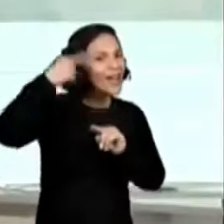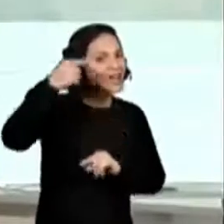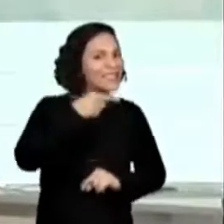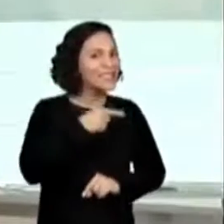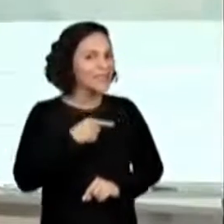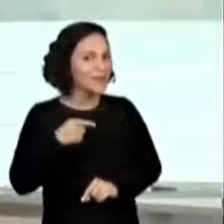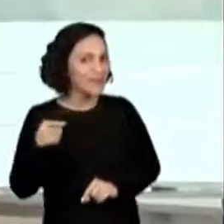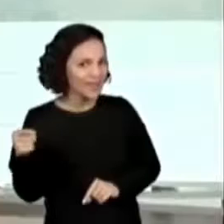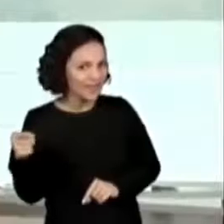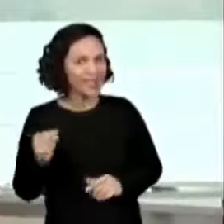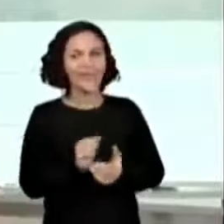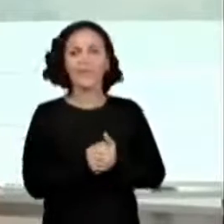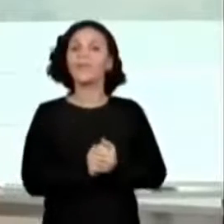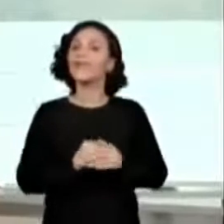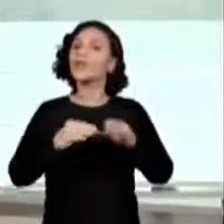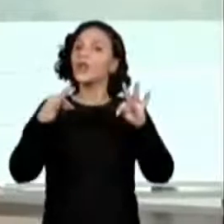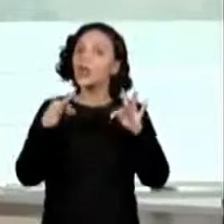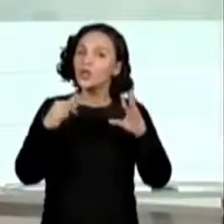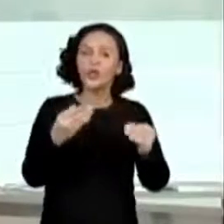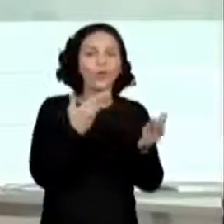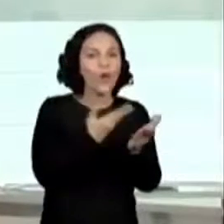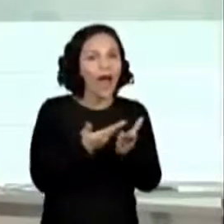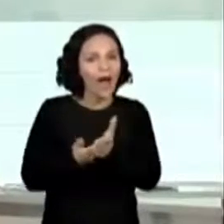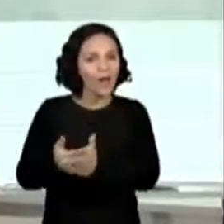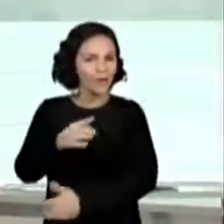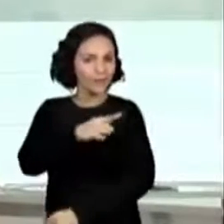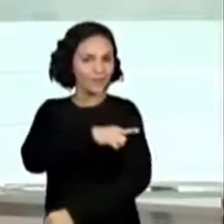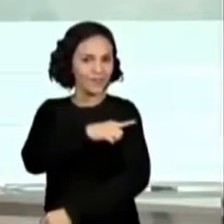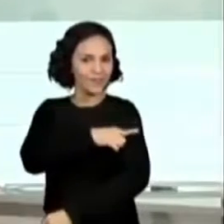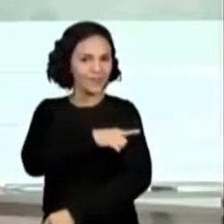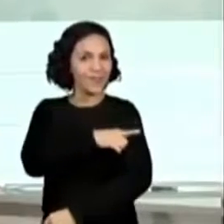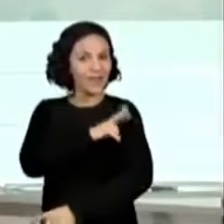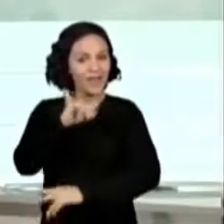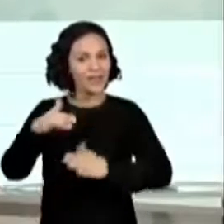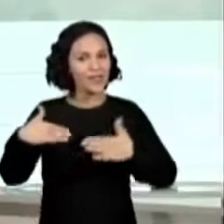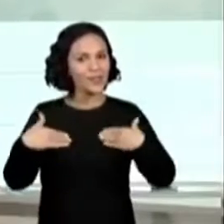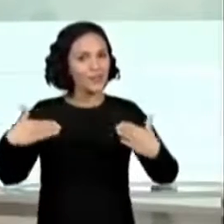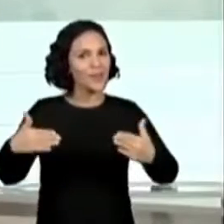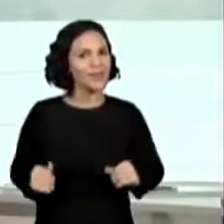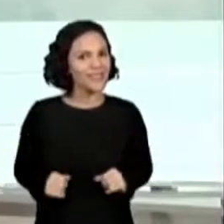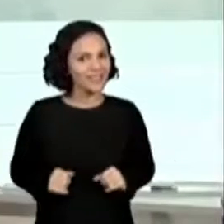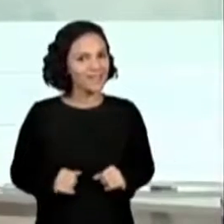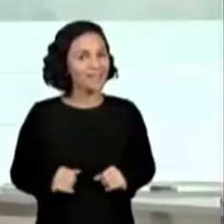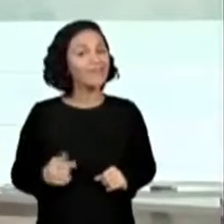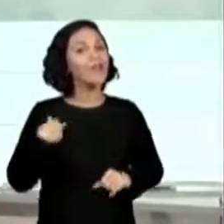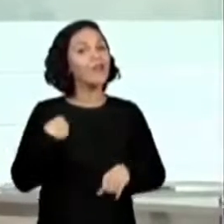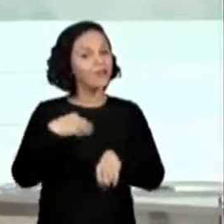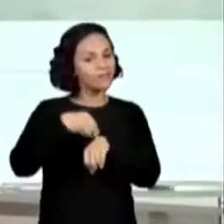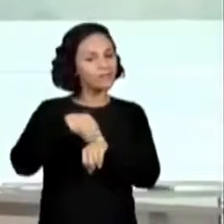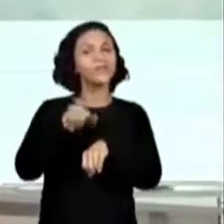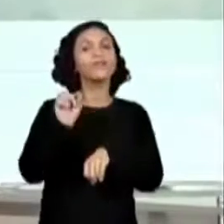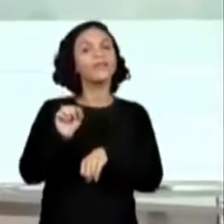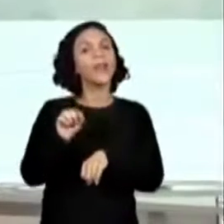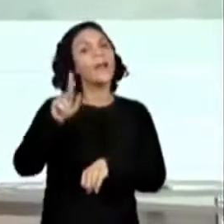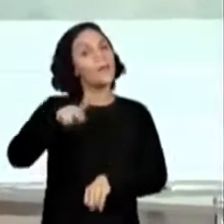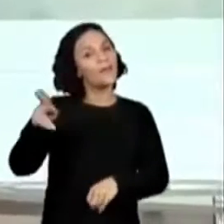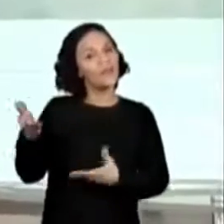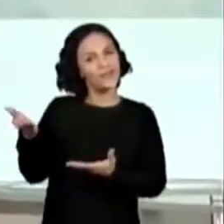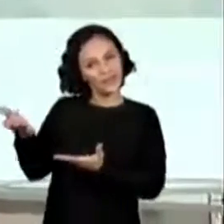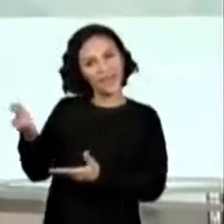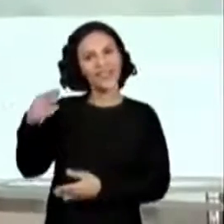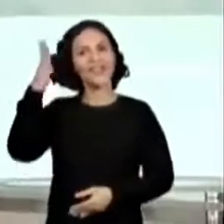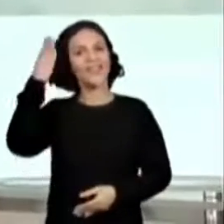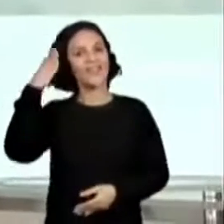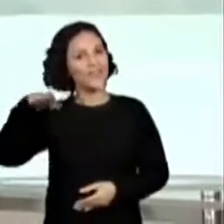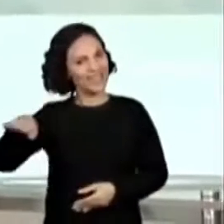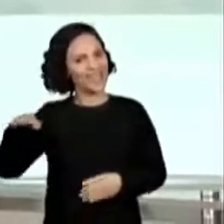Semana que vem, todas as aulas aí do primeiro aninho, a gente vai ter uma surpresa e já vou adiantar. É com a professora de educação